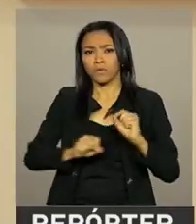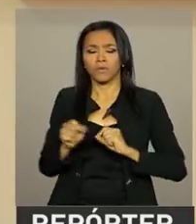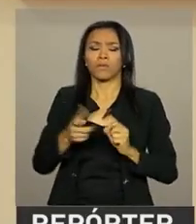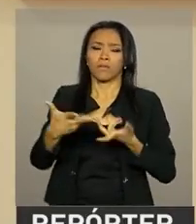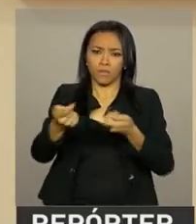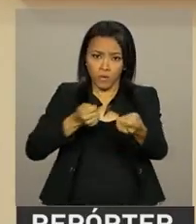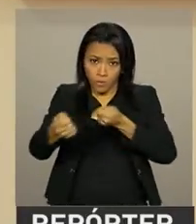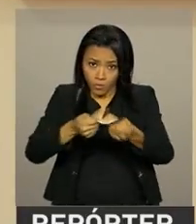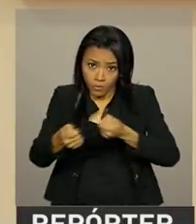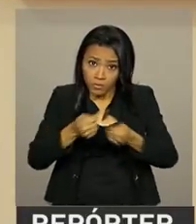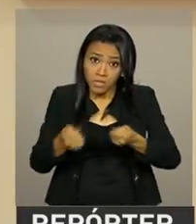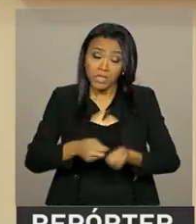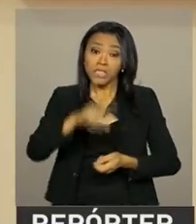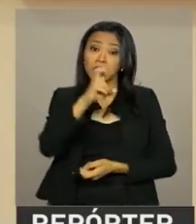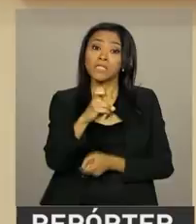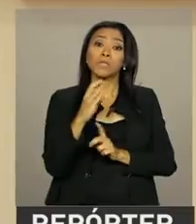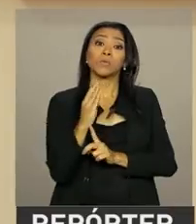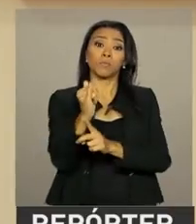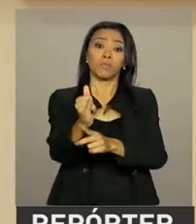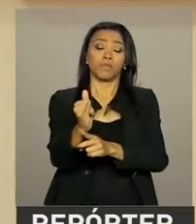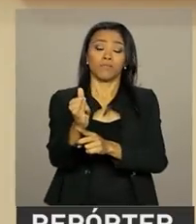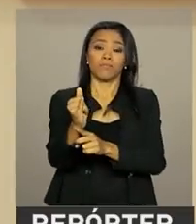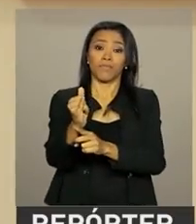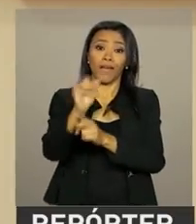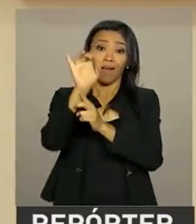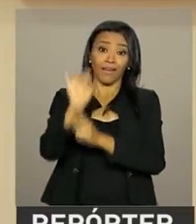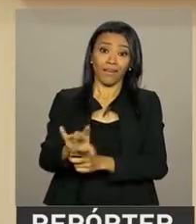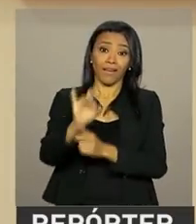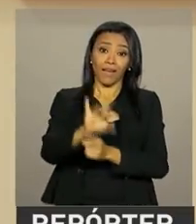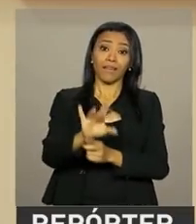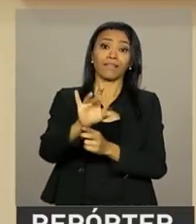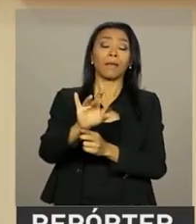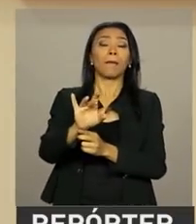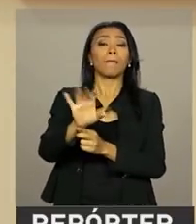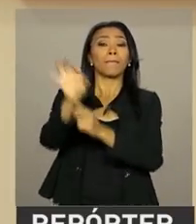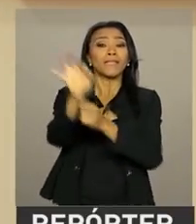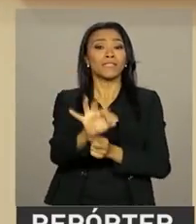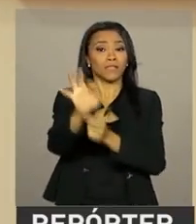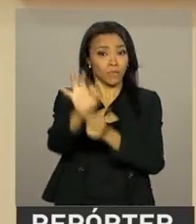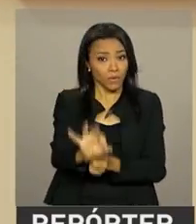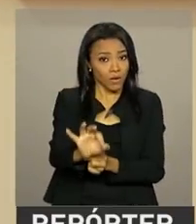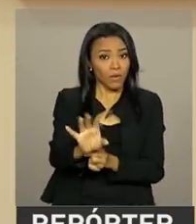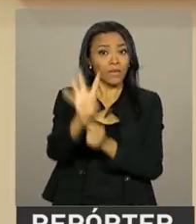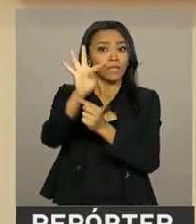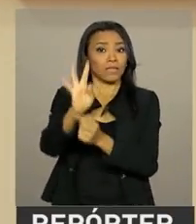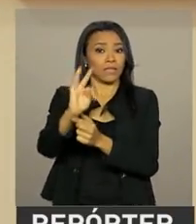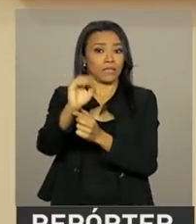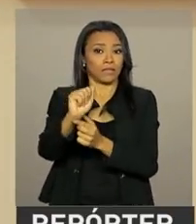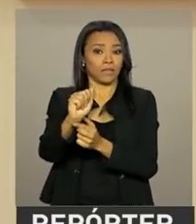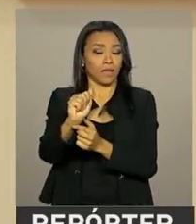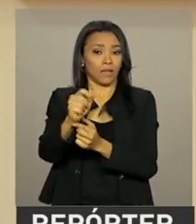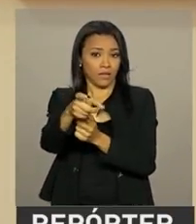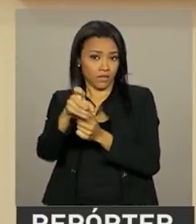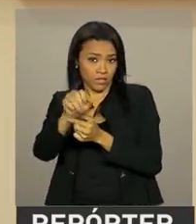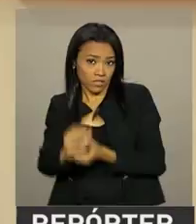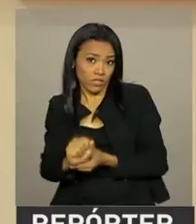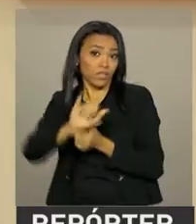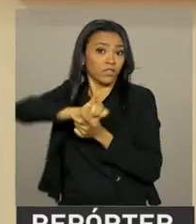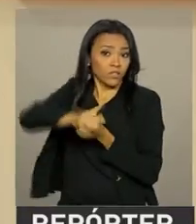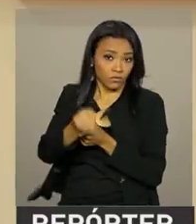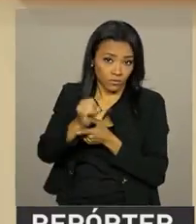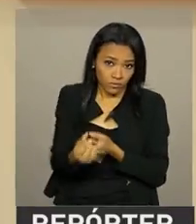aproximadamente 5 bilhões a cada ponto percentual na taxa de juros para se rolar a dívida interna que ele tem